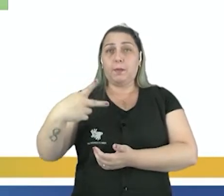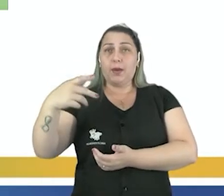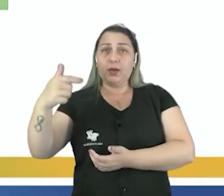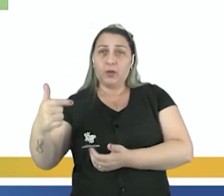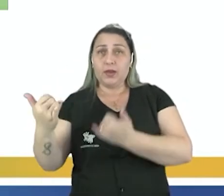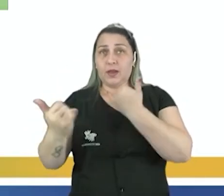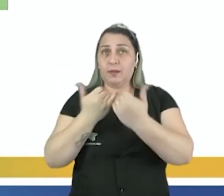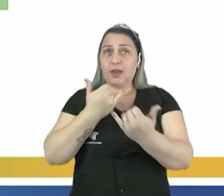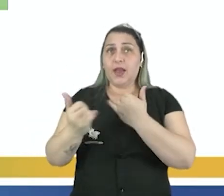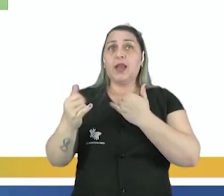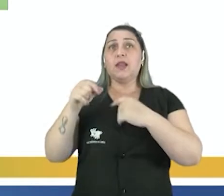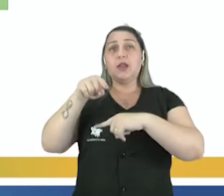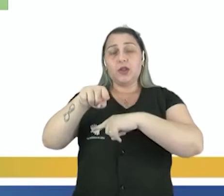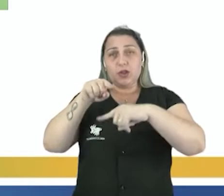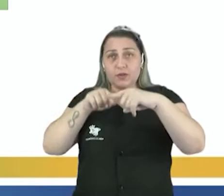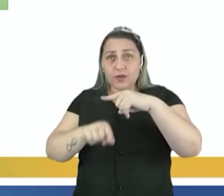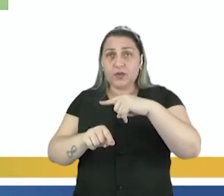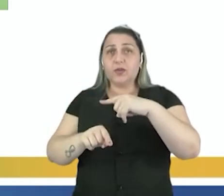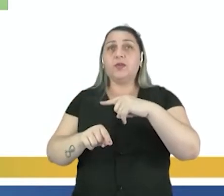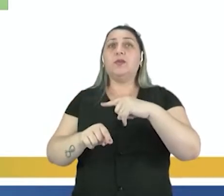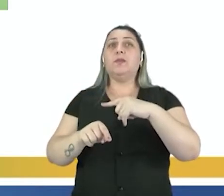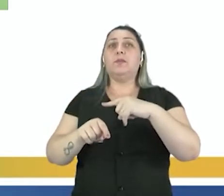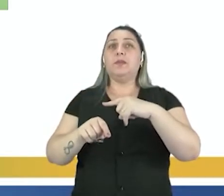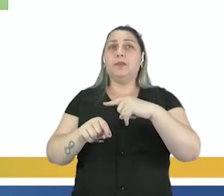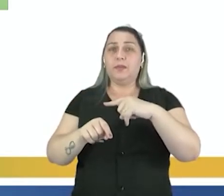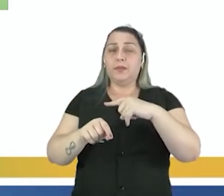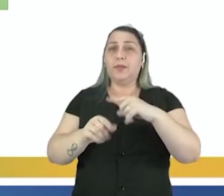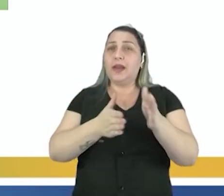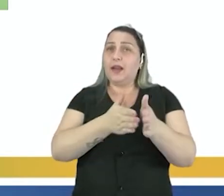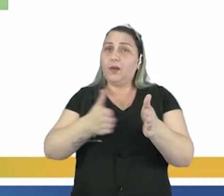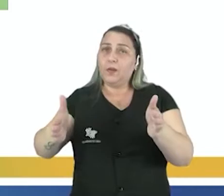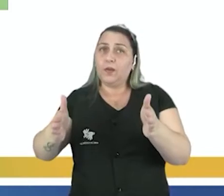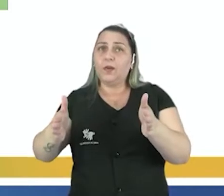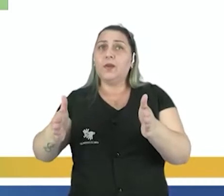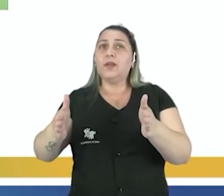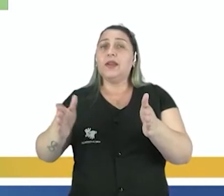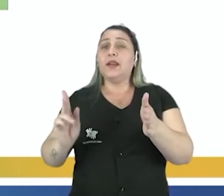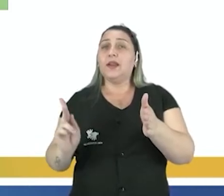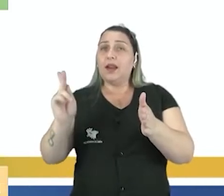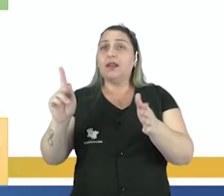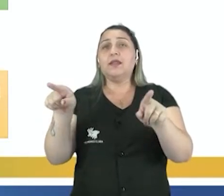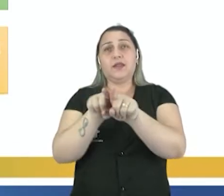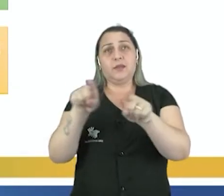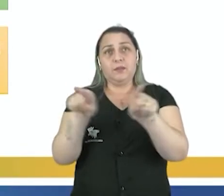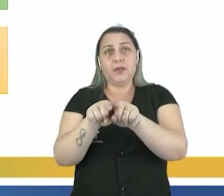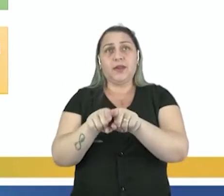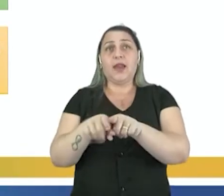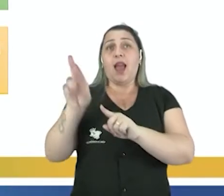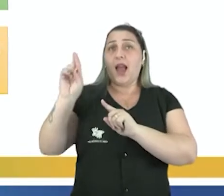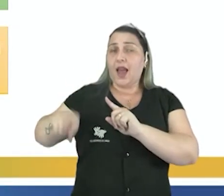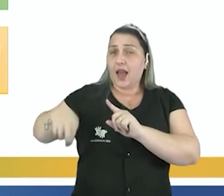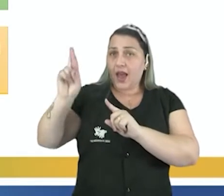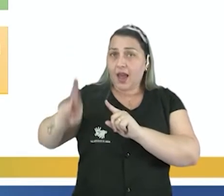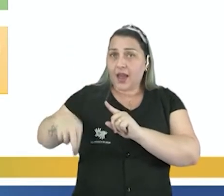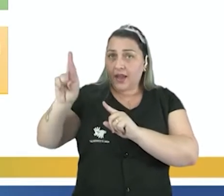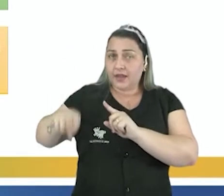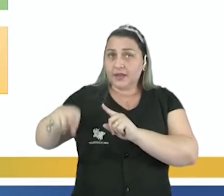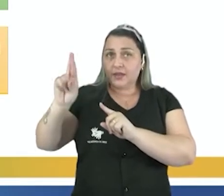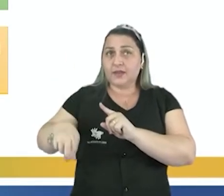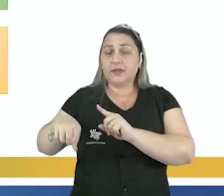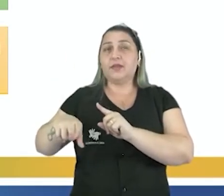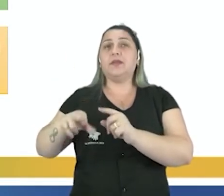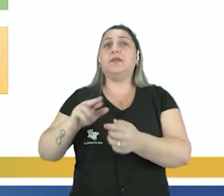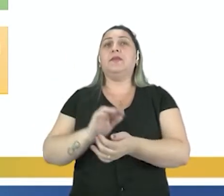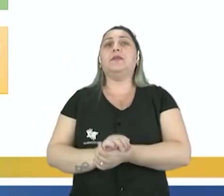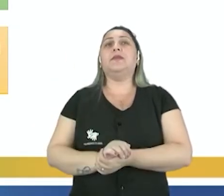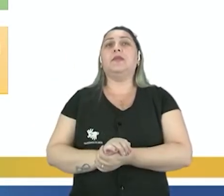semelhantes, ao dividir o perímetro de P1 pelo perímetro de P2, vai dar K também. Se eu divido as